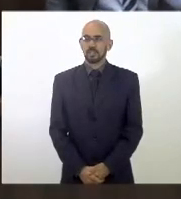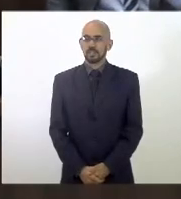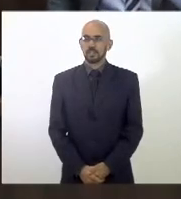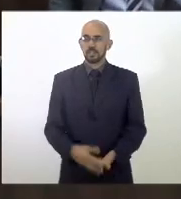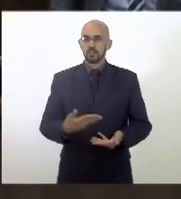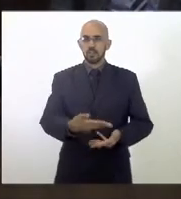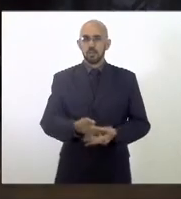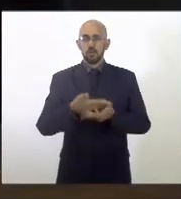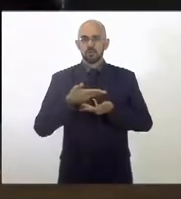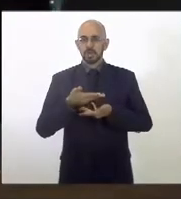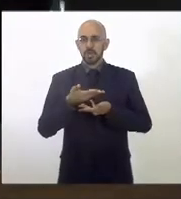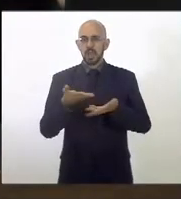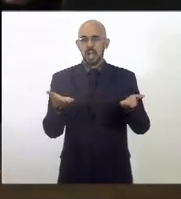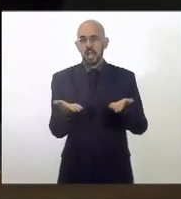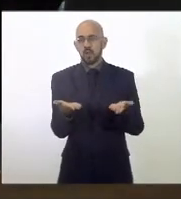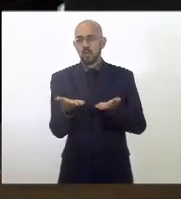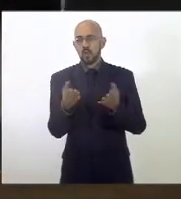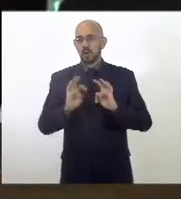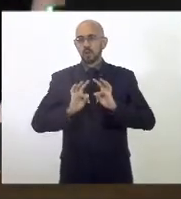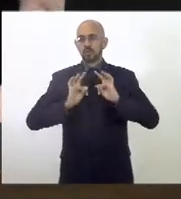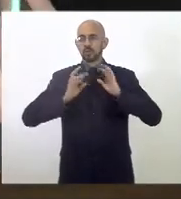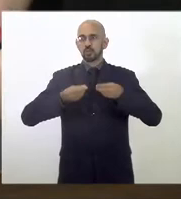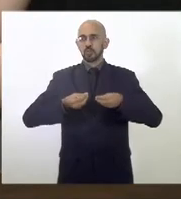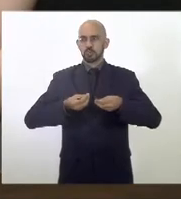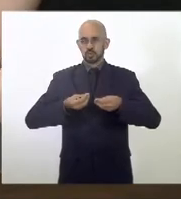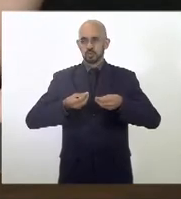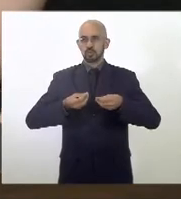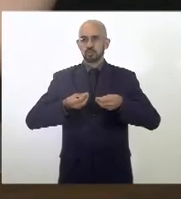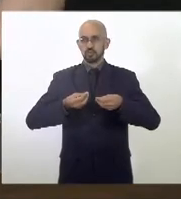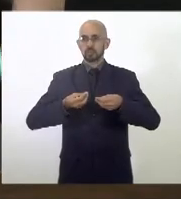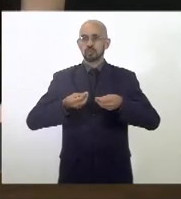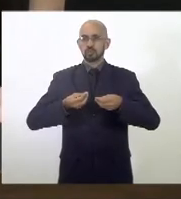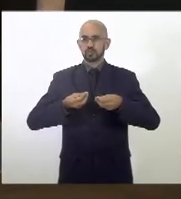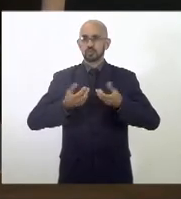Convidar aqui todos os presentes